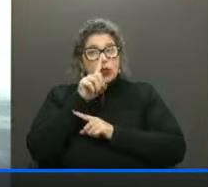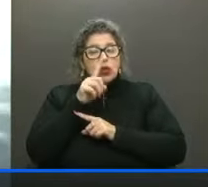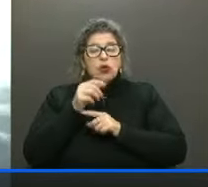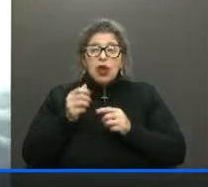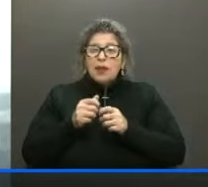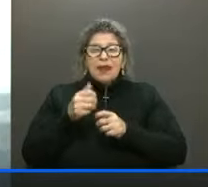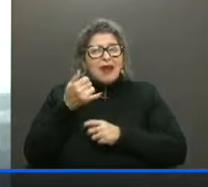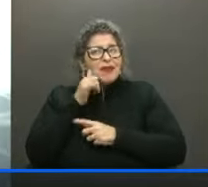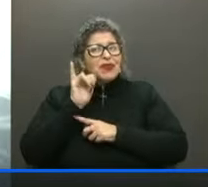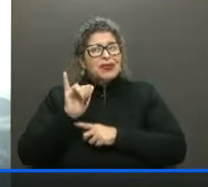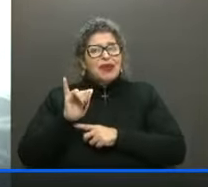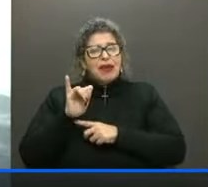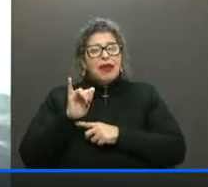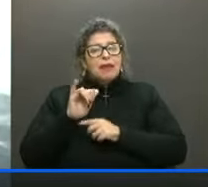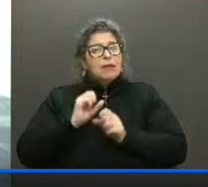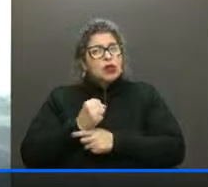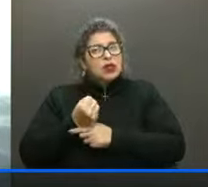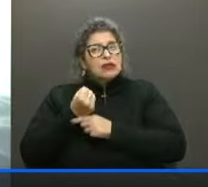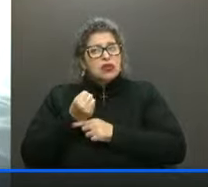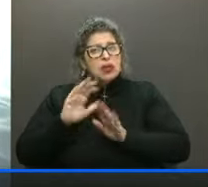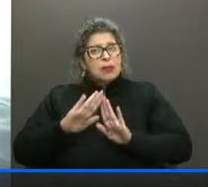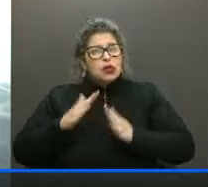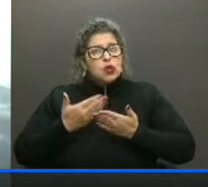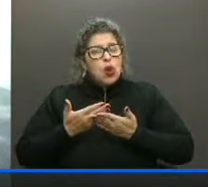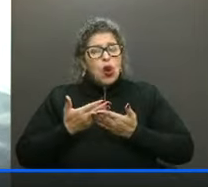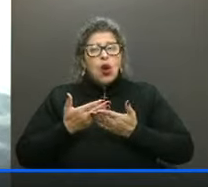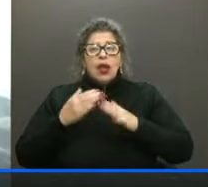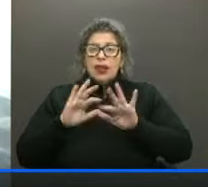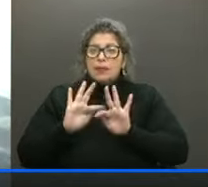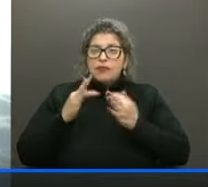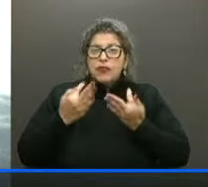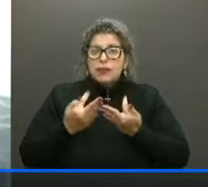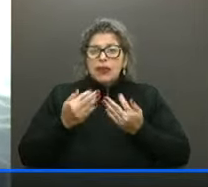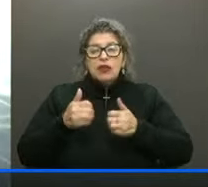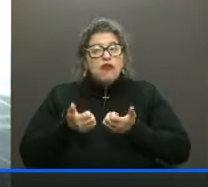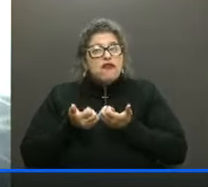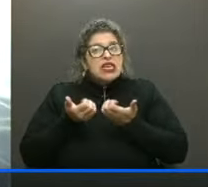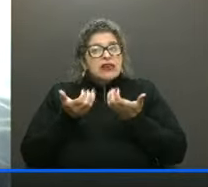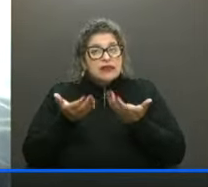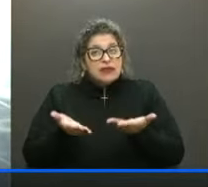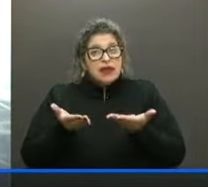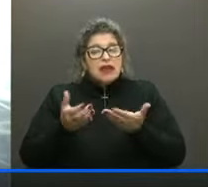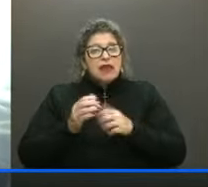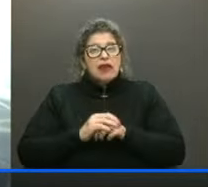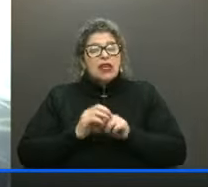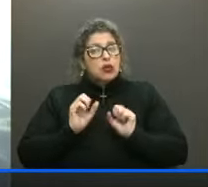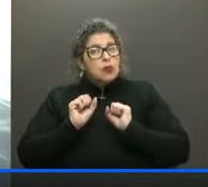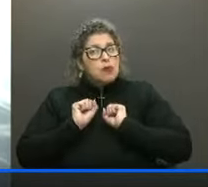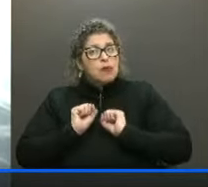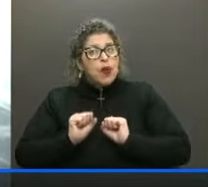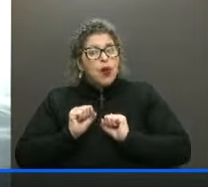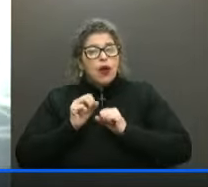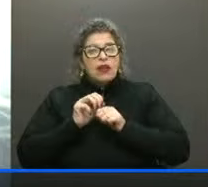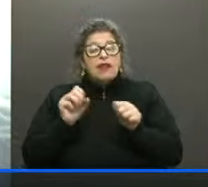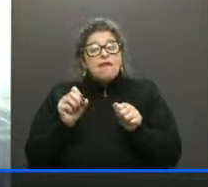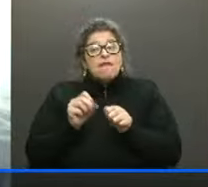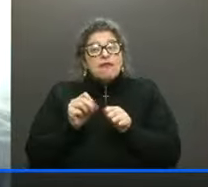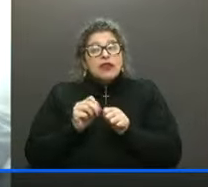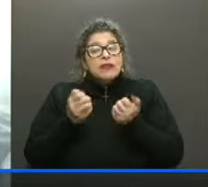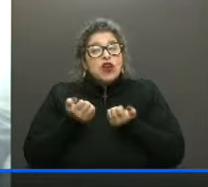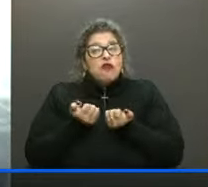nas escolas, né? Para as próprias famílias. Então, esse oferecimento de que a gente possa, né, fazer